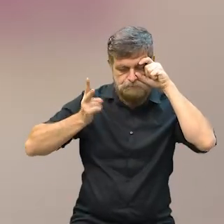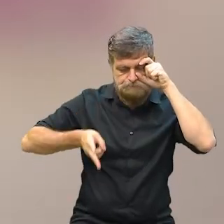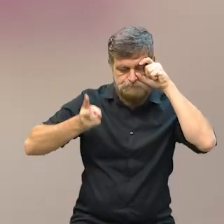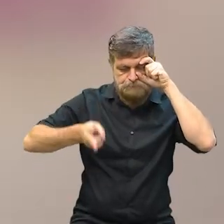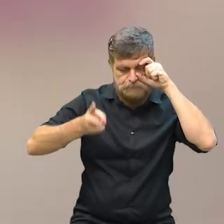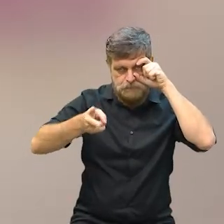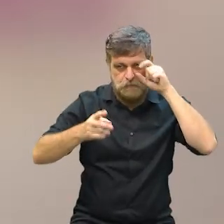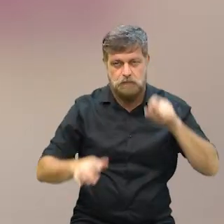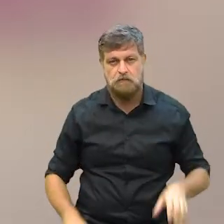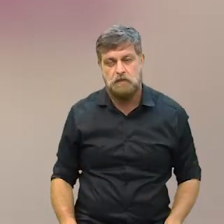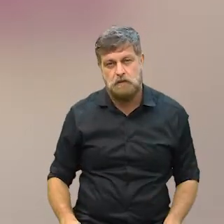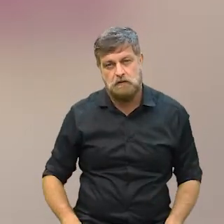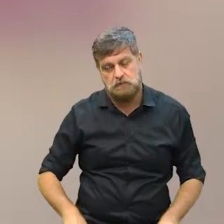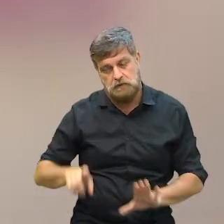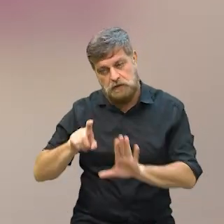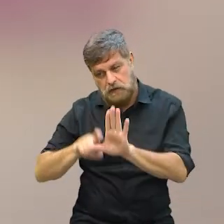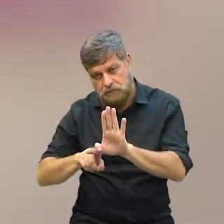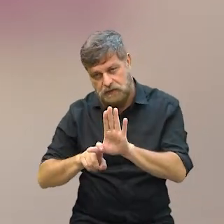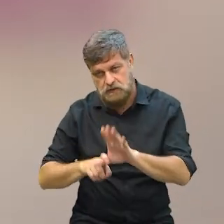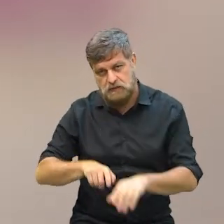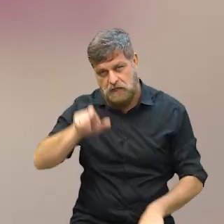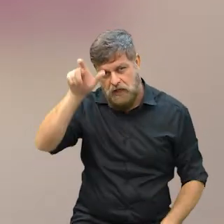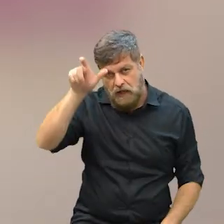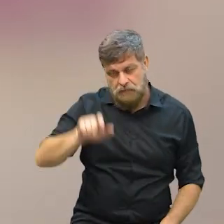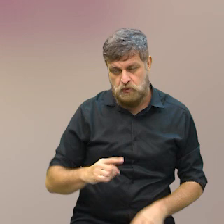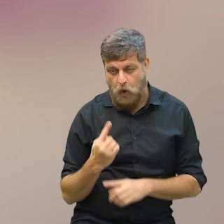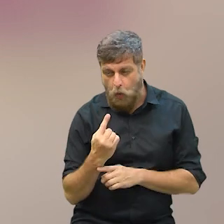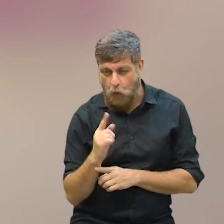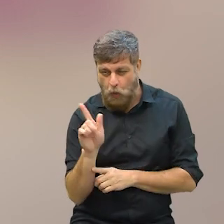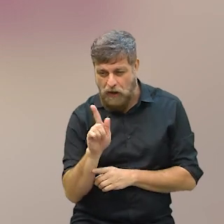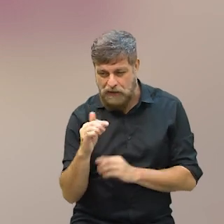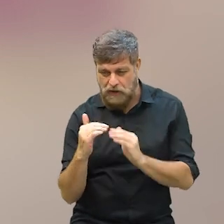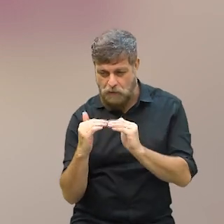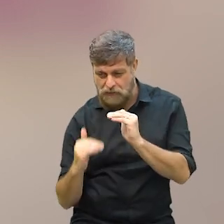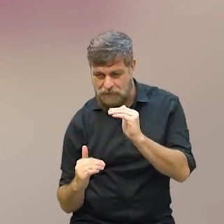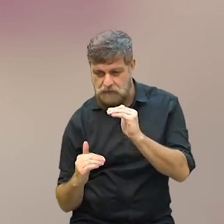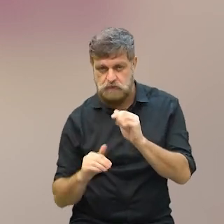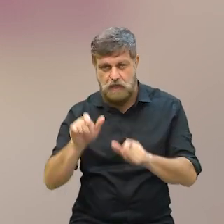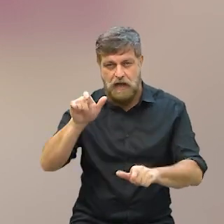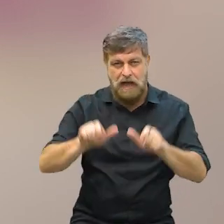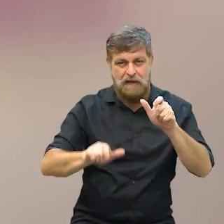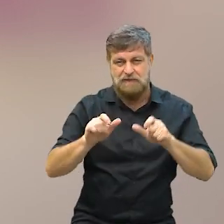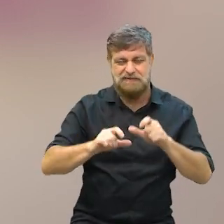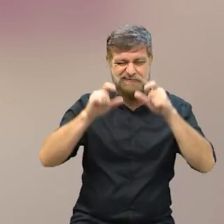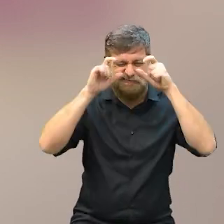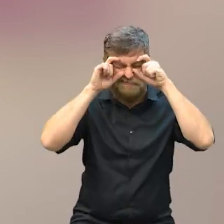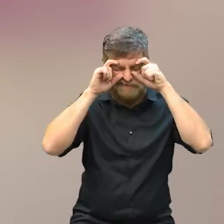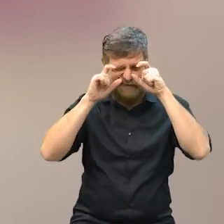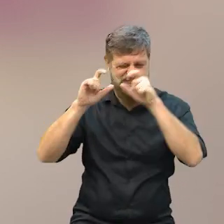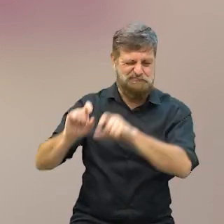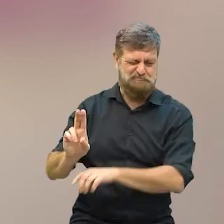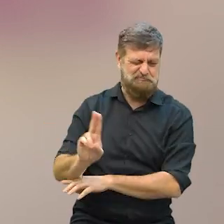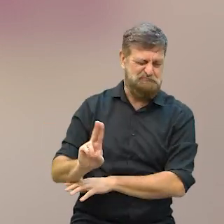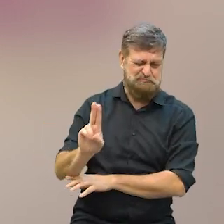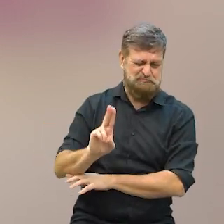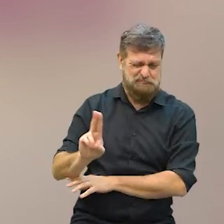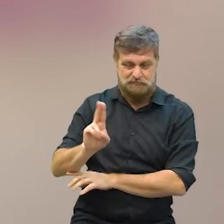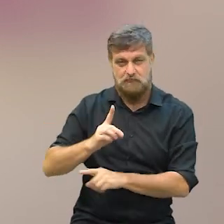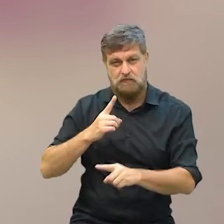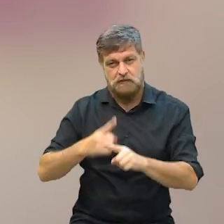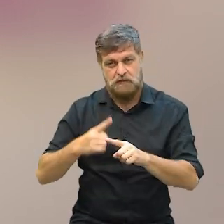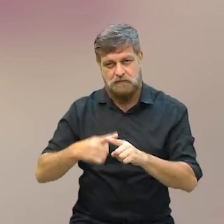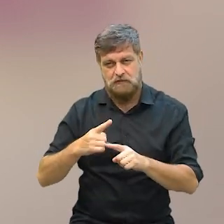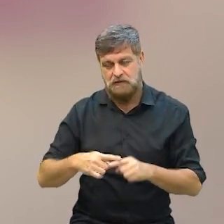que depende, como eu falei, né? Se for um grau abaixo de 1 grau, realmente assim a pessoa acaba não usando muito esse óculos